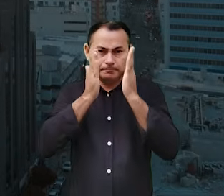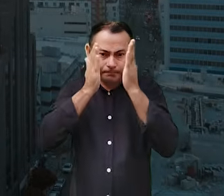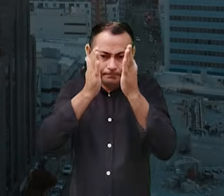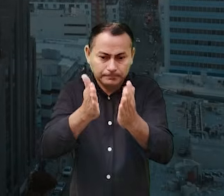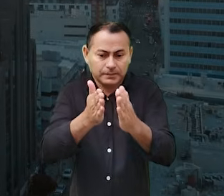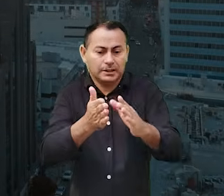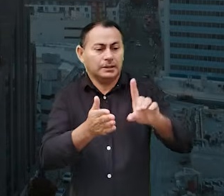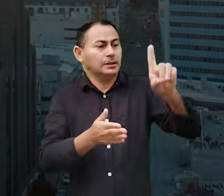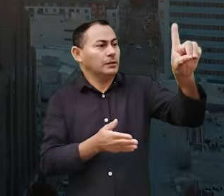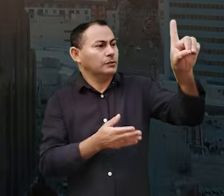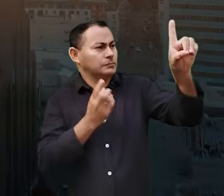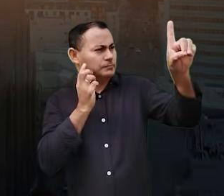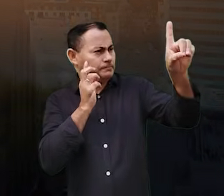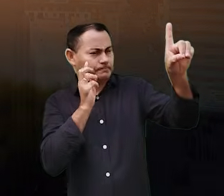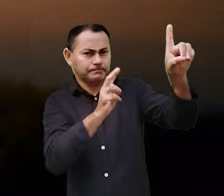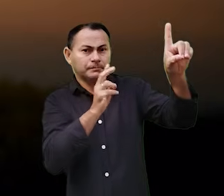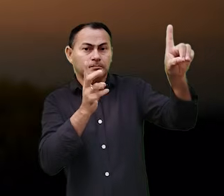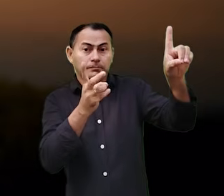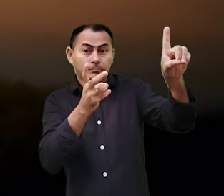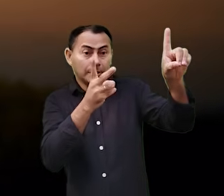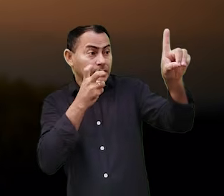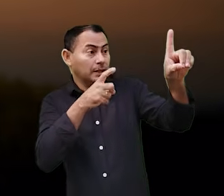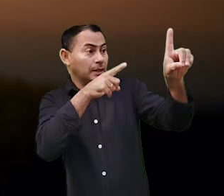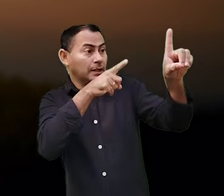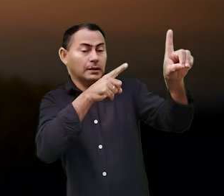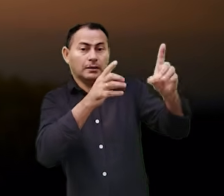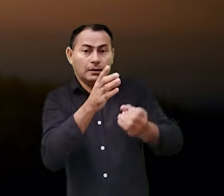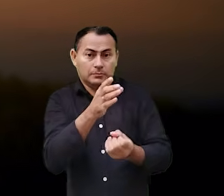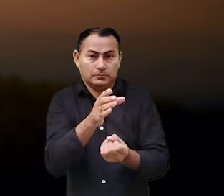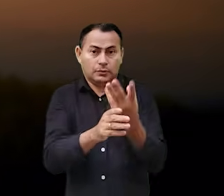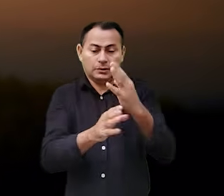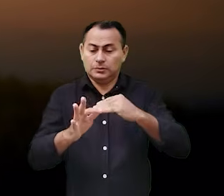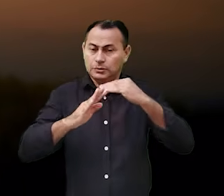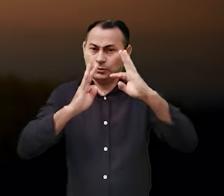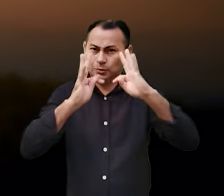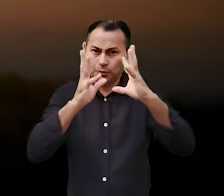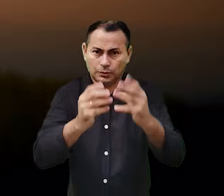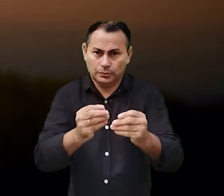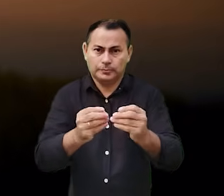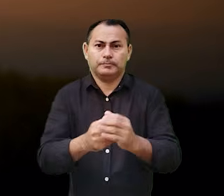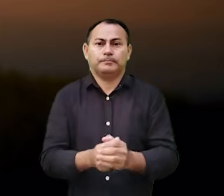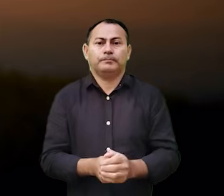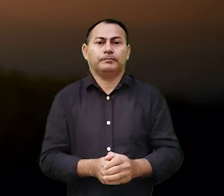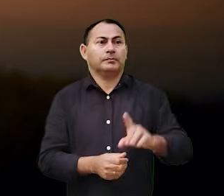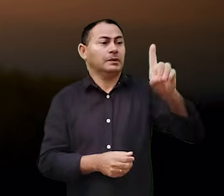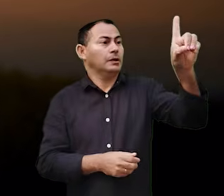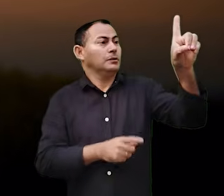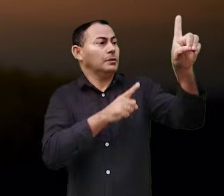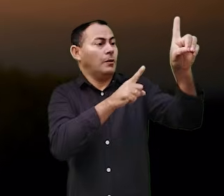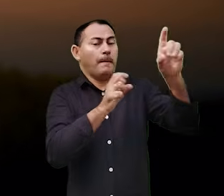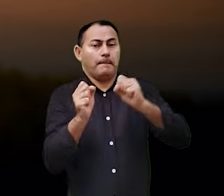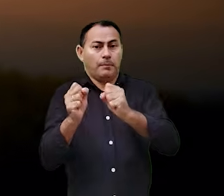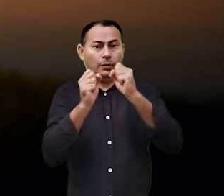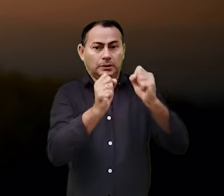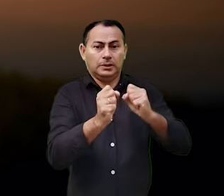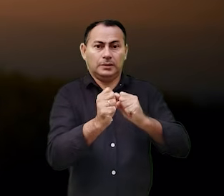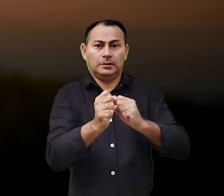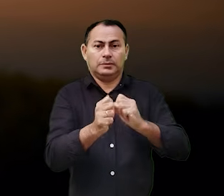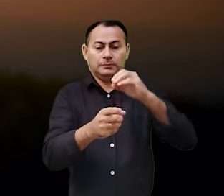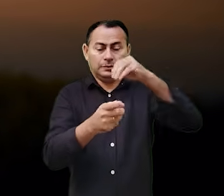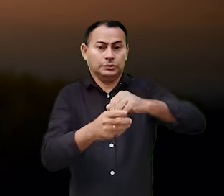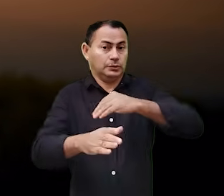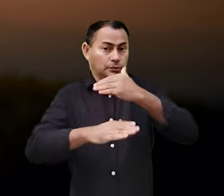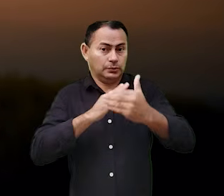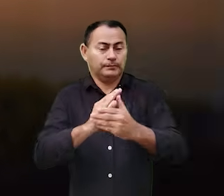estarmos centrados em Deus e percebemos que Ele é a fonte de tudo. Deus é o poder por trás de